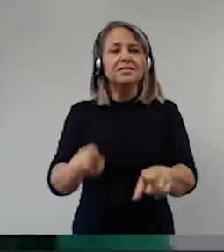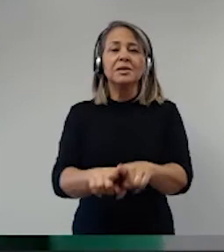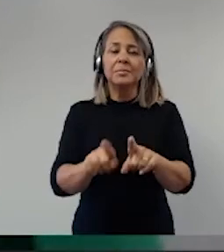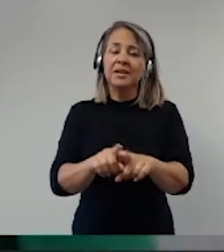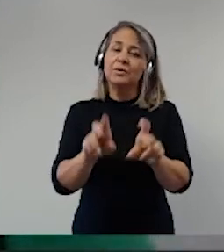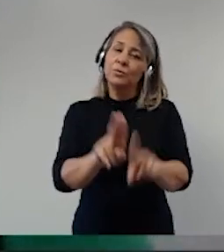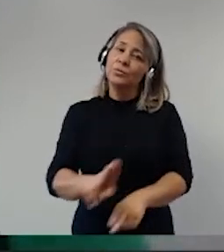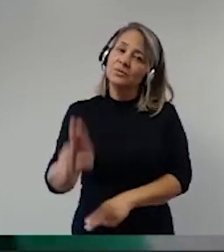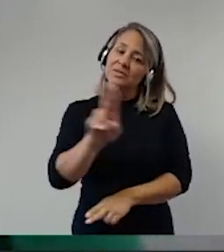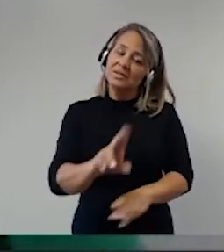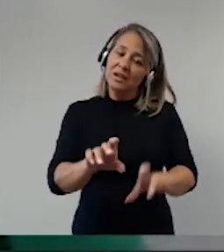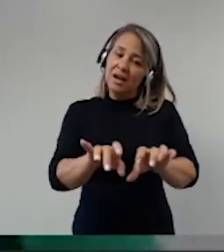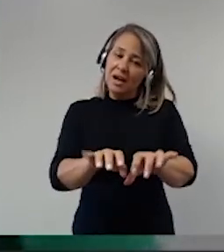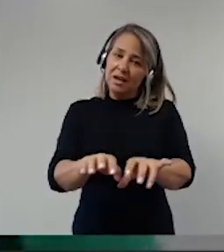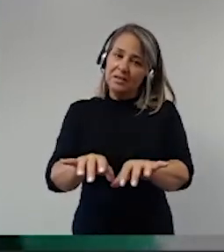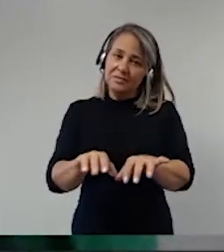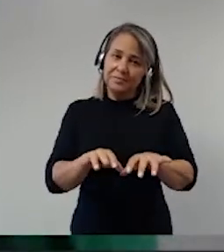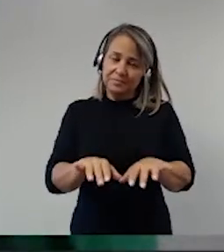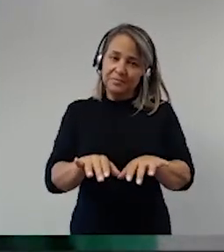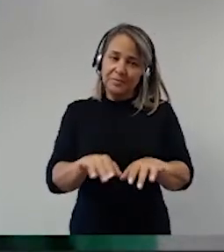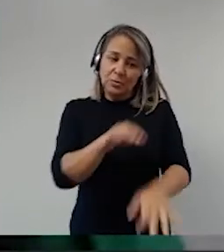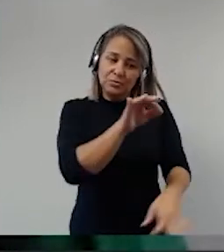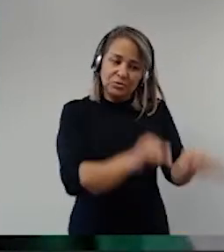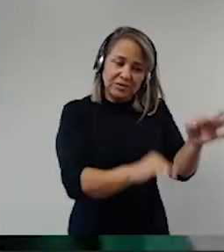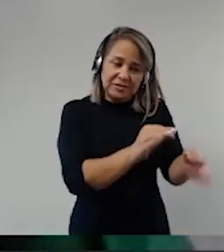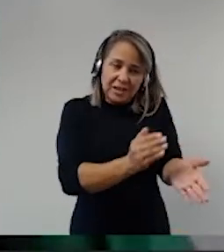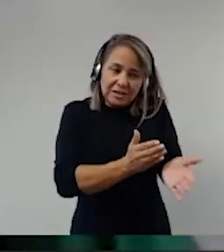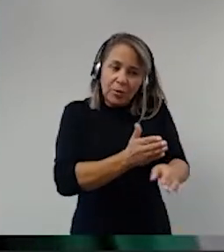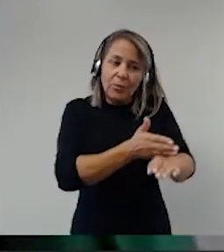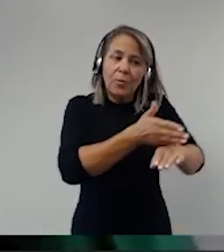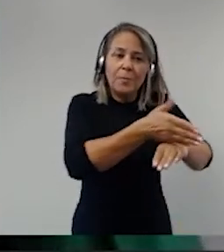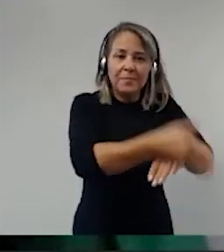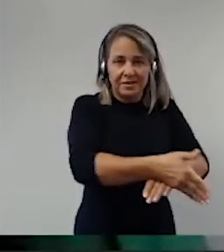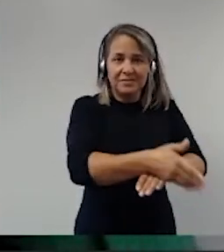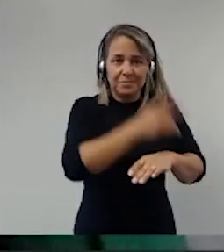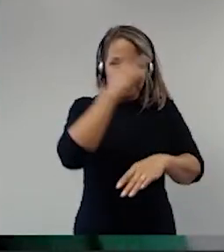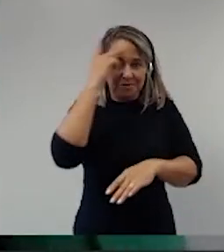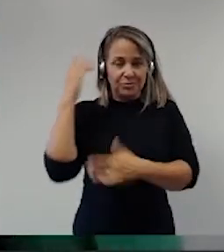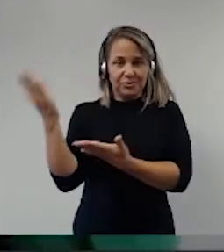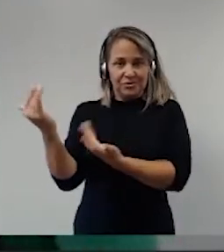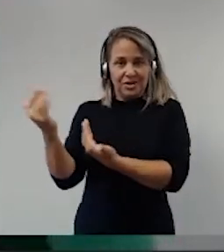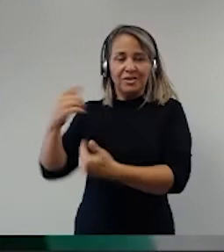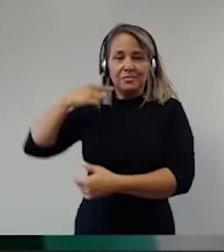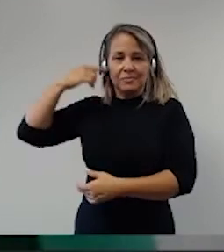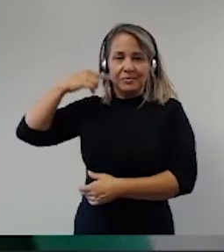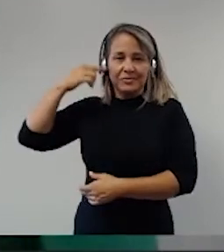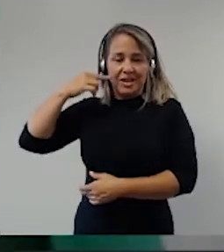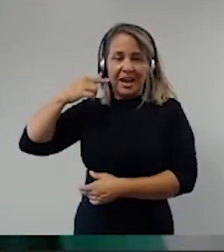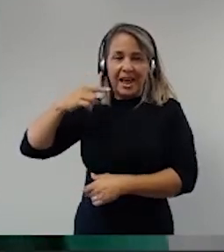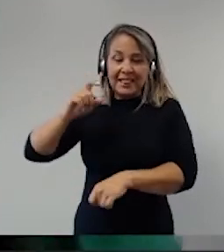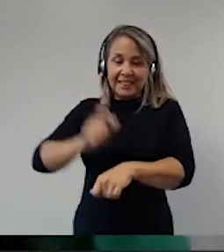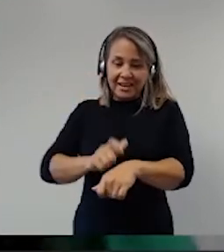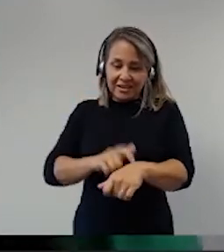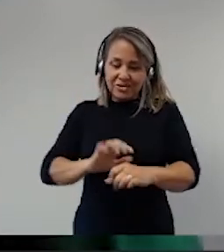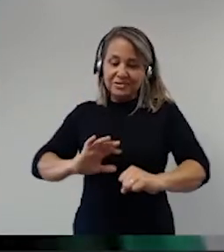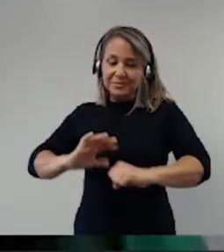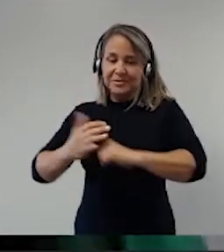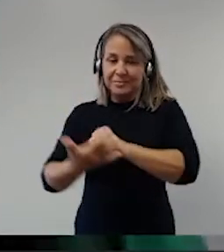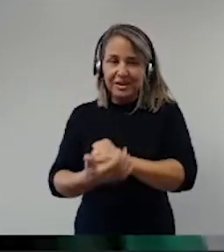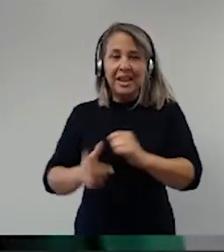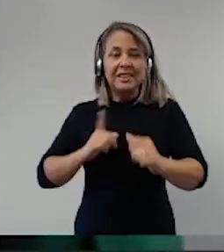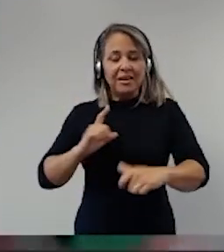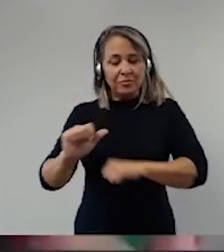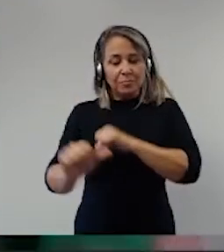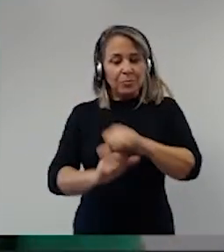A gente costuma dizer que o juizado é a porta de entrada da jovem advocacia. E aí, no meio da pandemia, a gente teve alteração